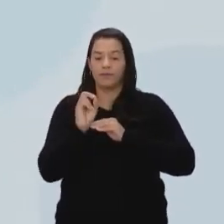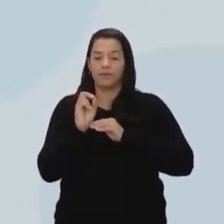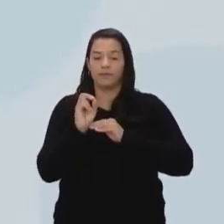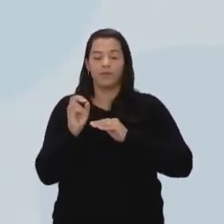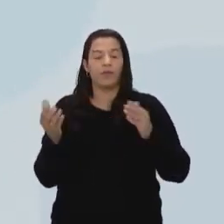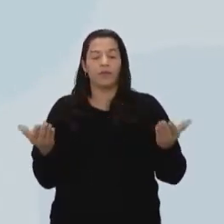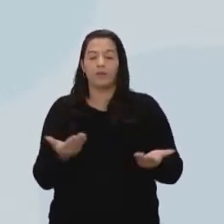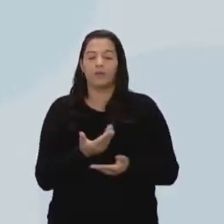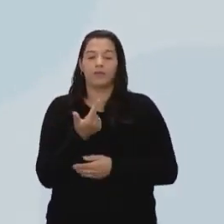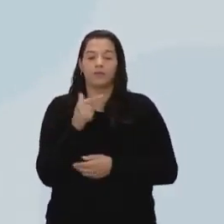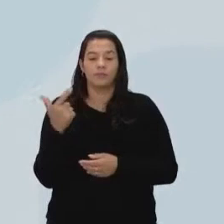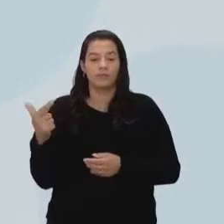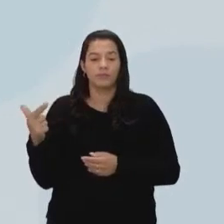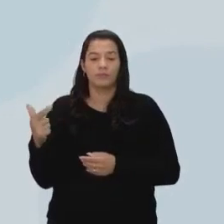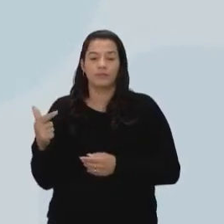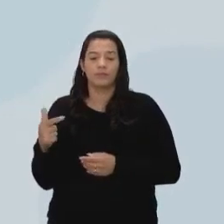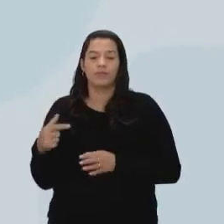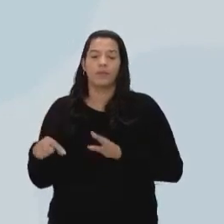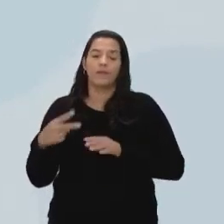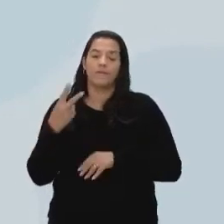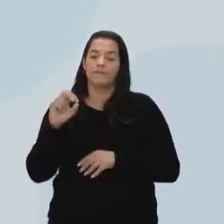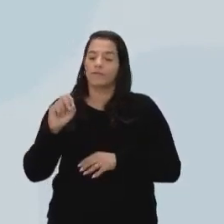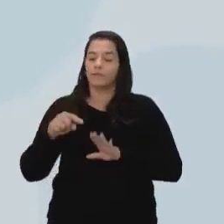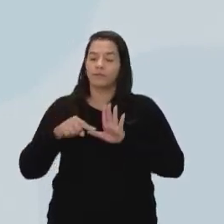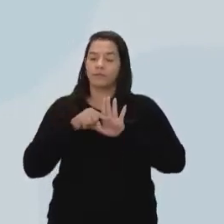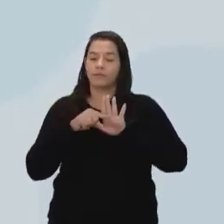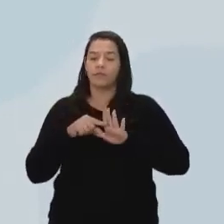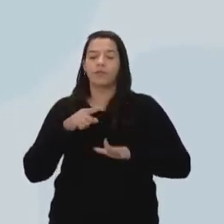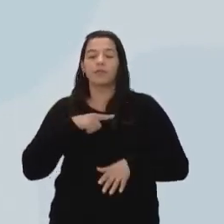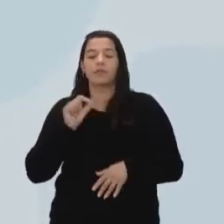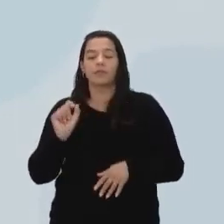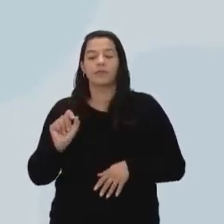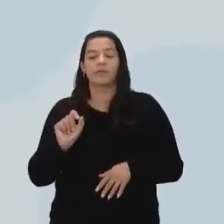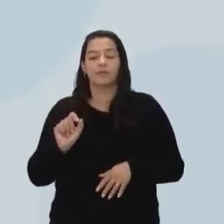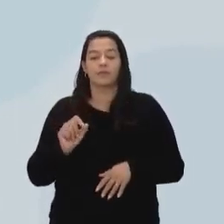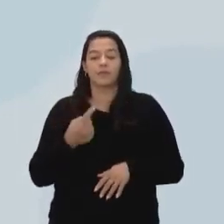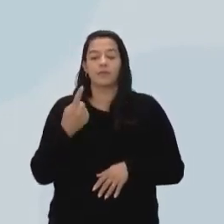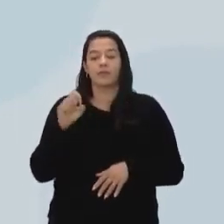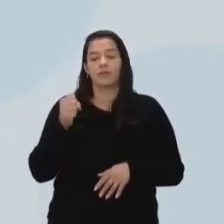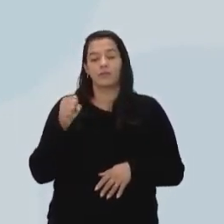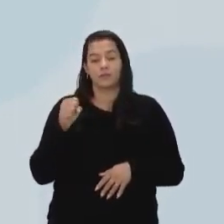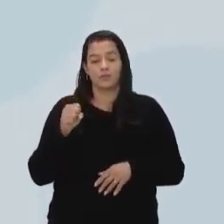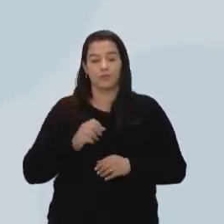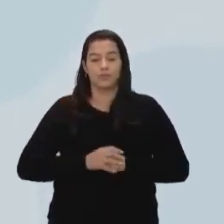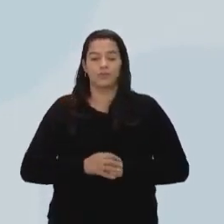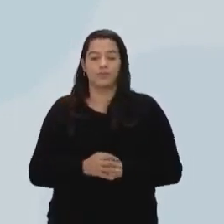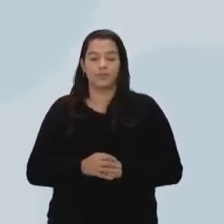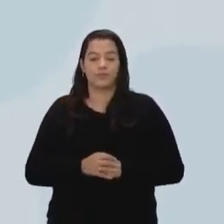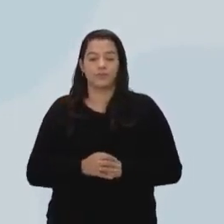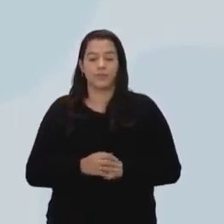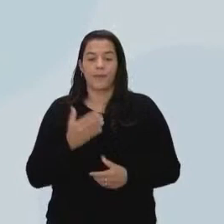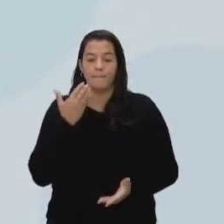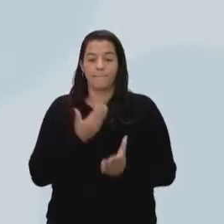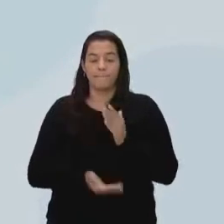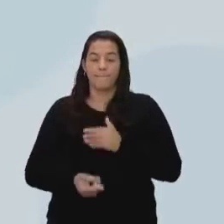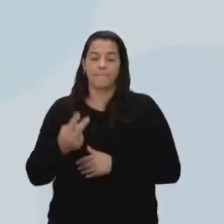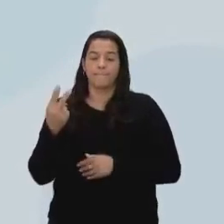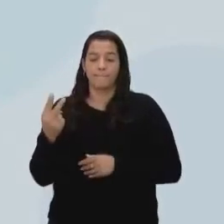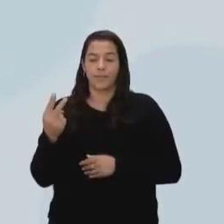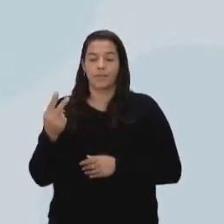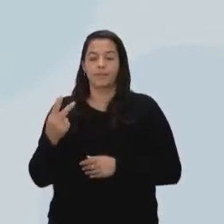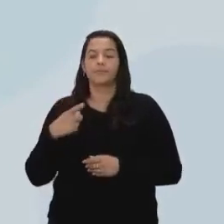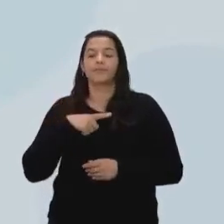Agora ele não tem mais 20 negativos, ele tem 18 negativos, ele perdeu. E aí